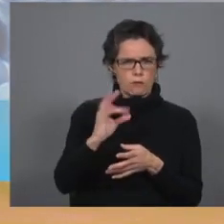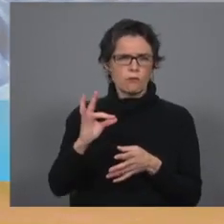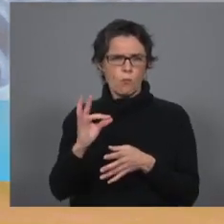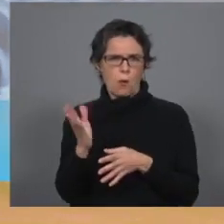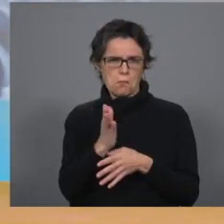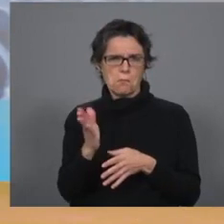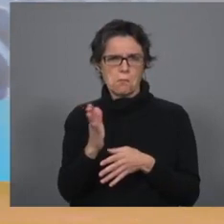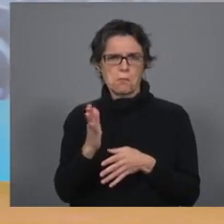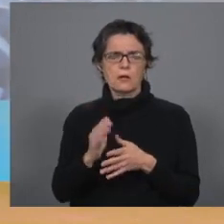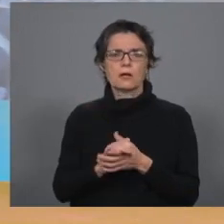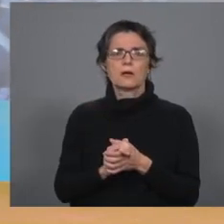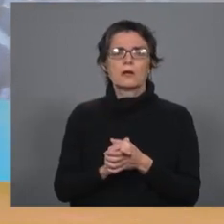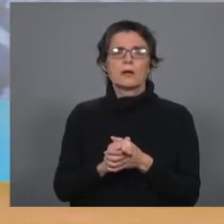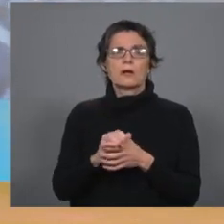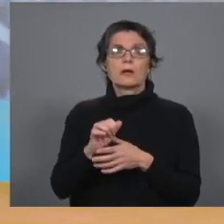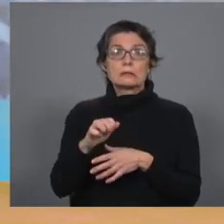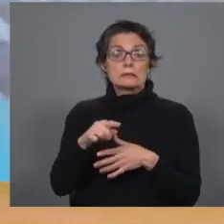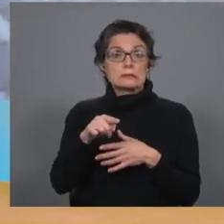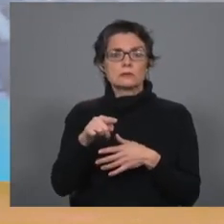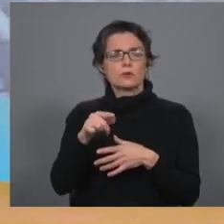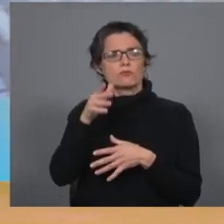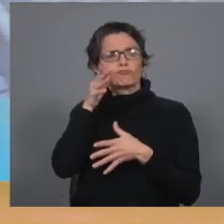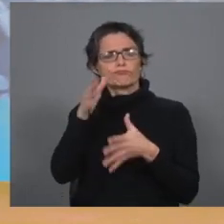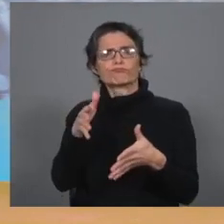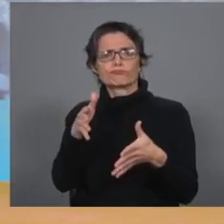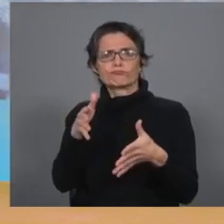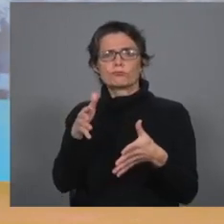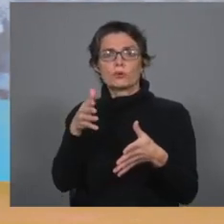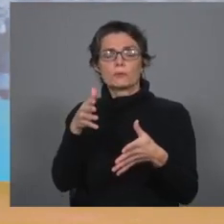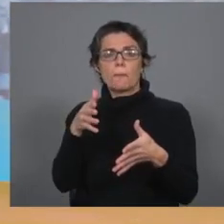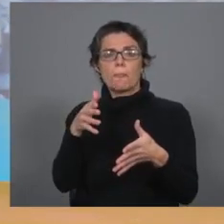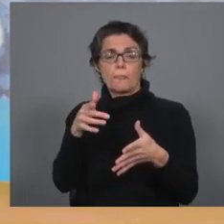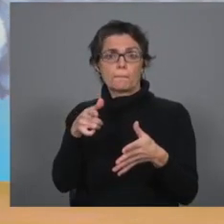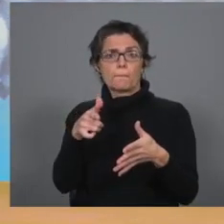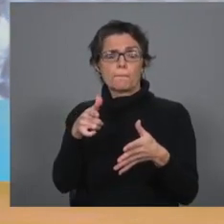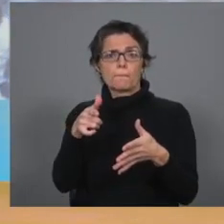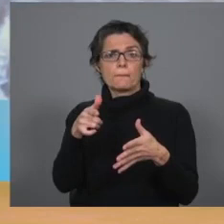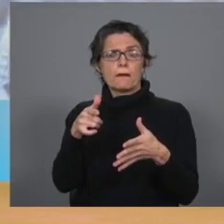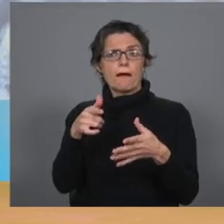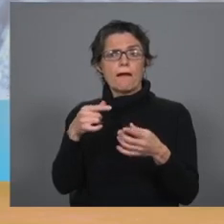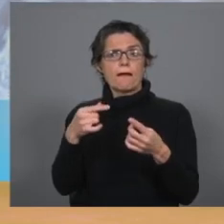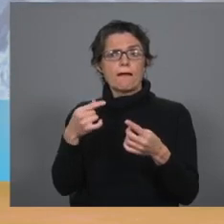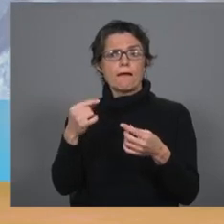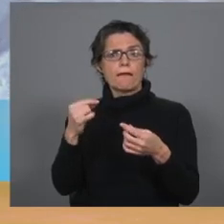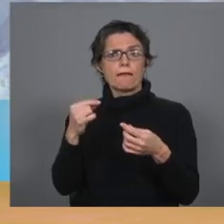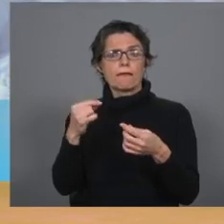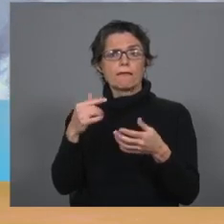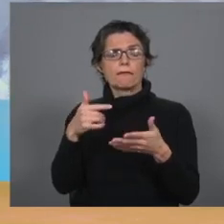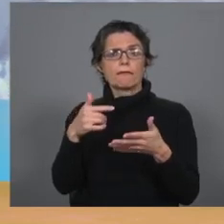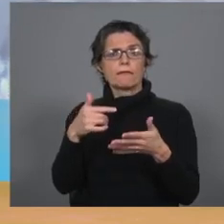anos, um autêntico observatório e algo que toma o pulso à